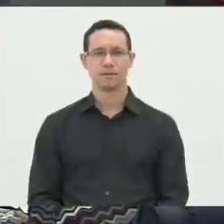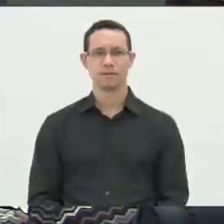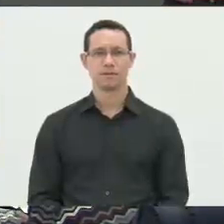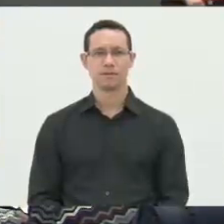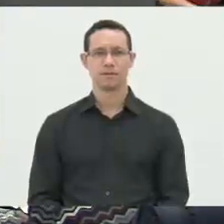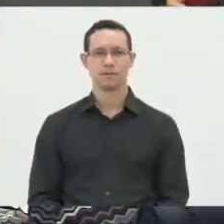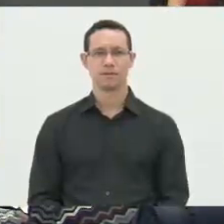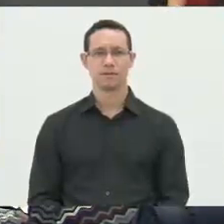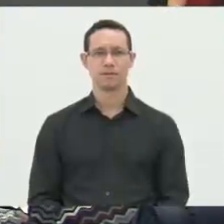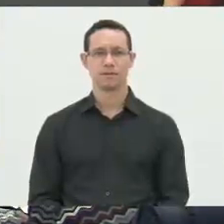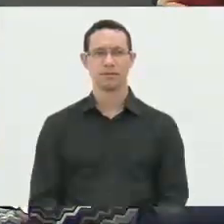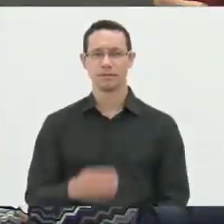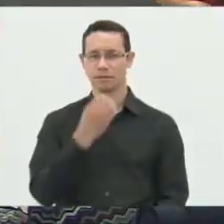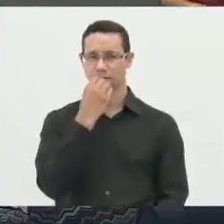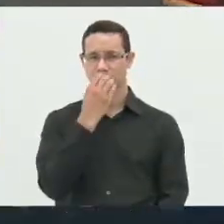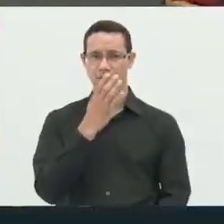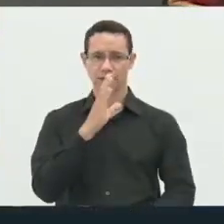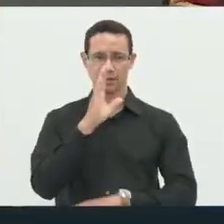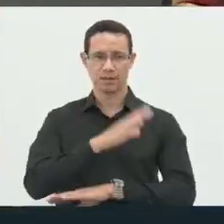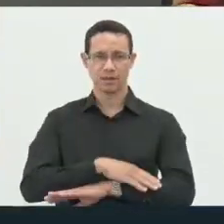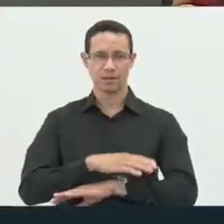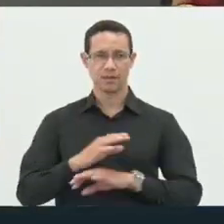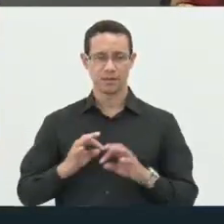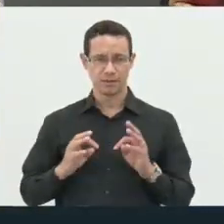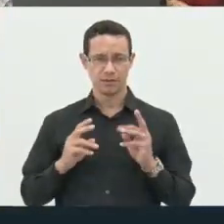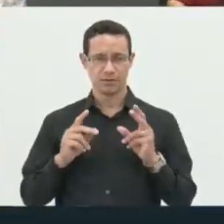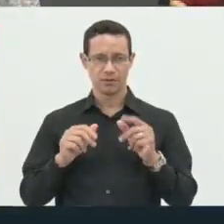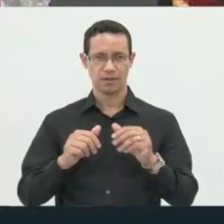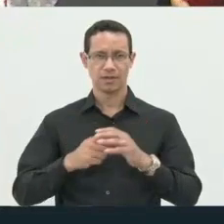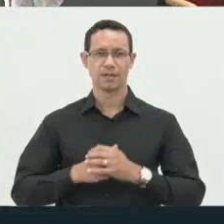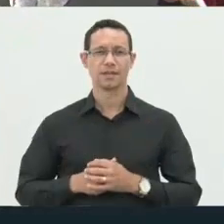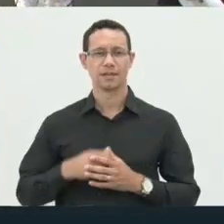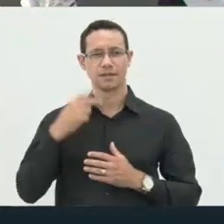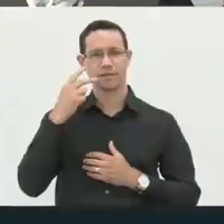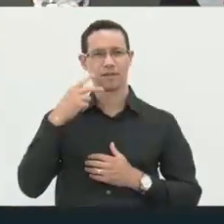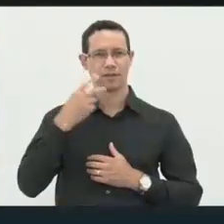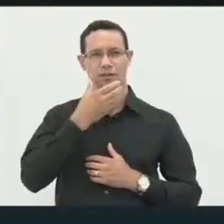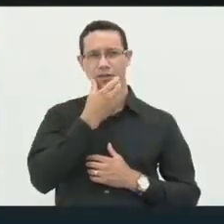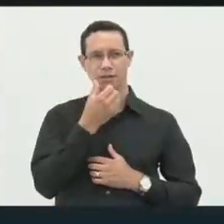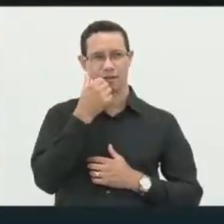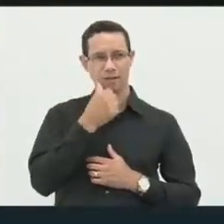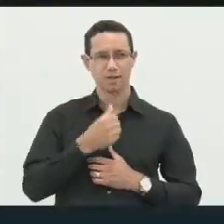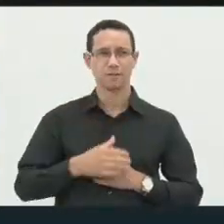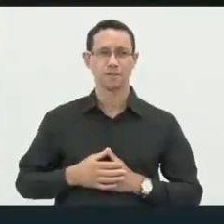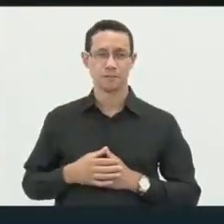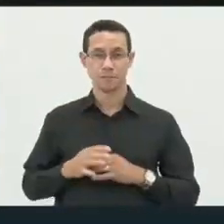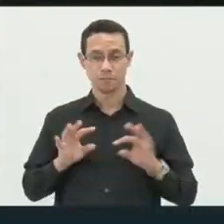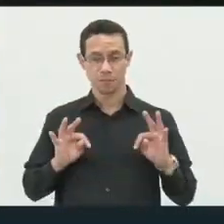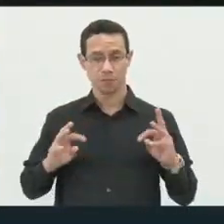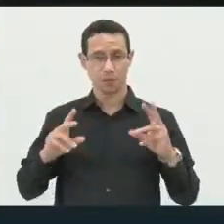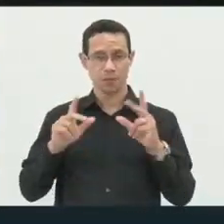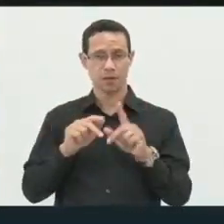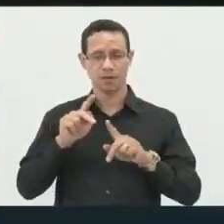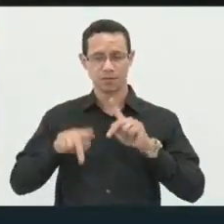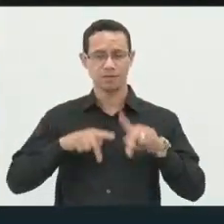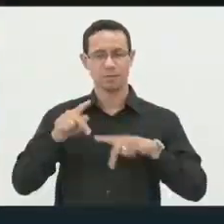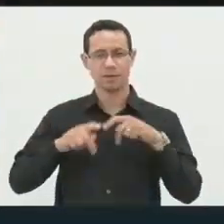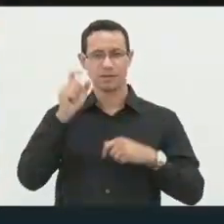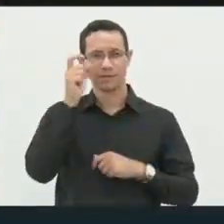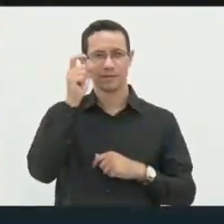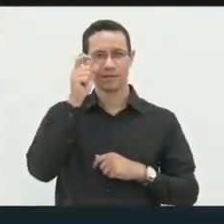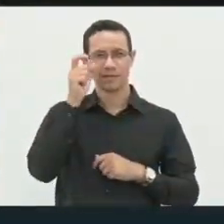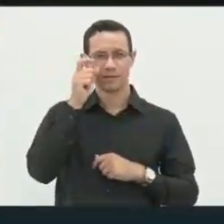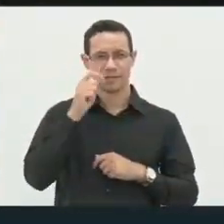Boa tarde a todos vereadores vereadoras a todo público que nos assiste aqui